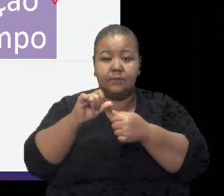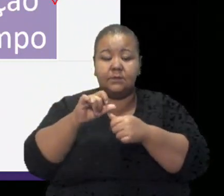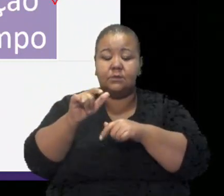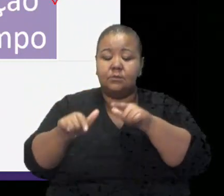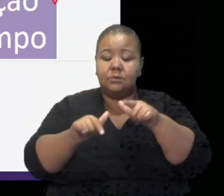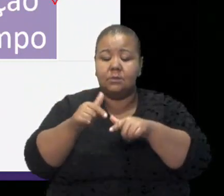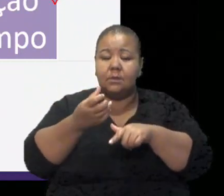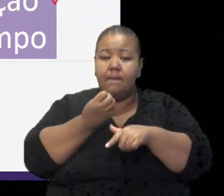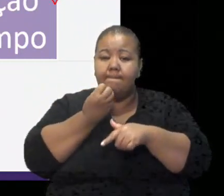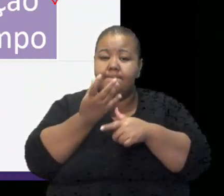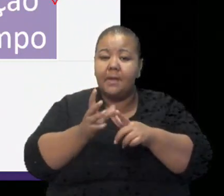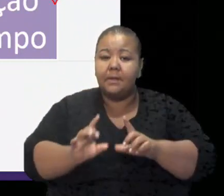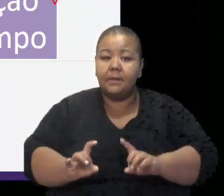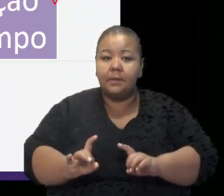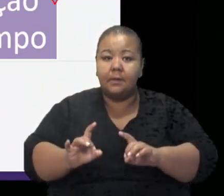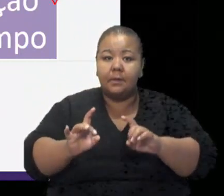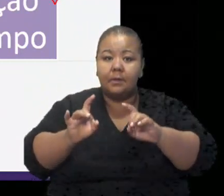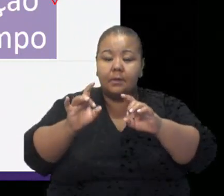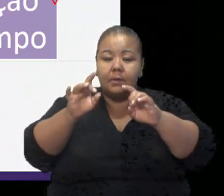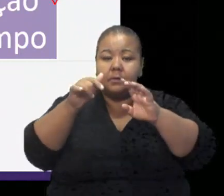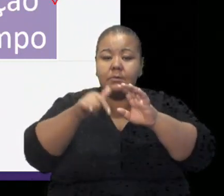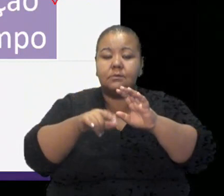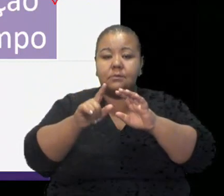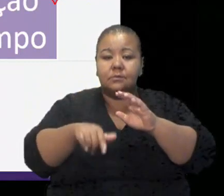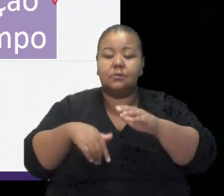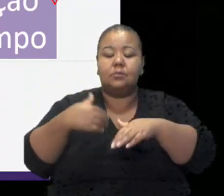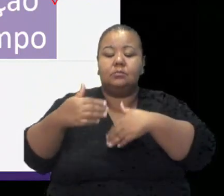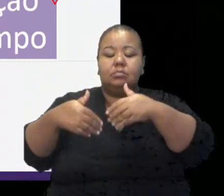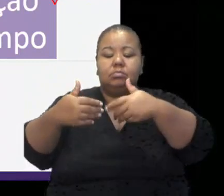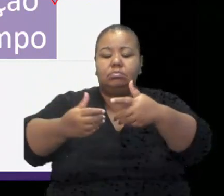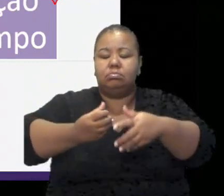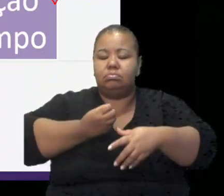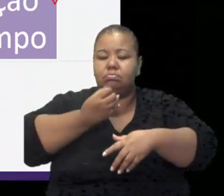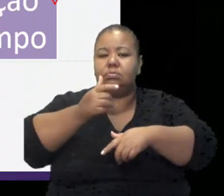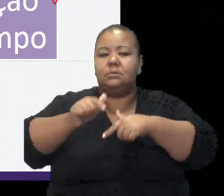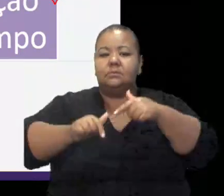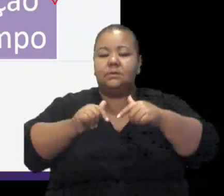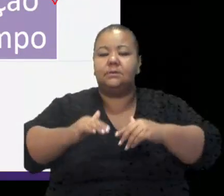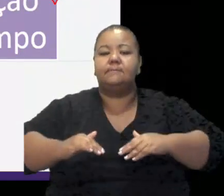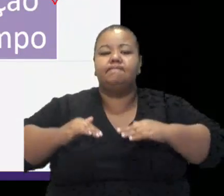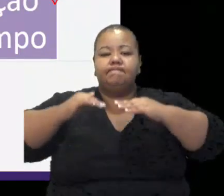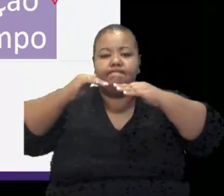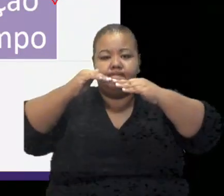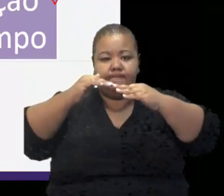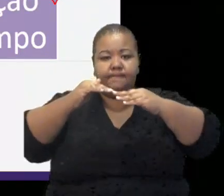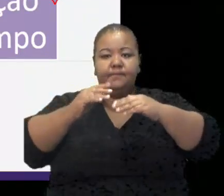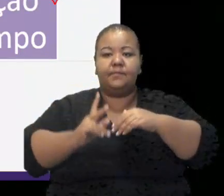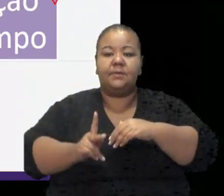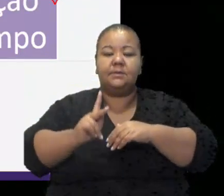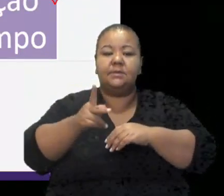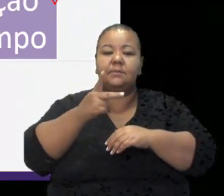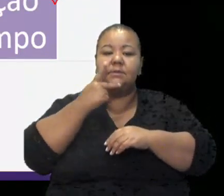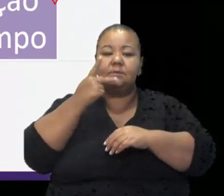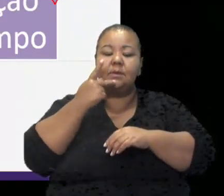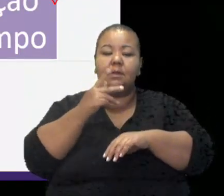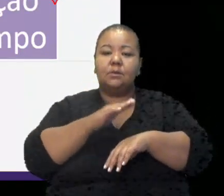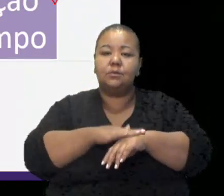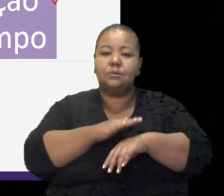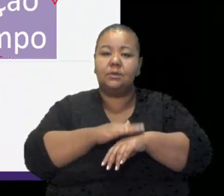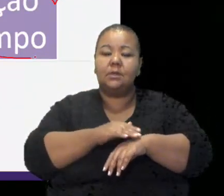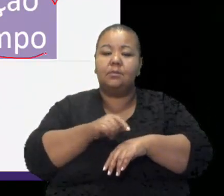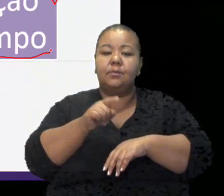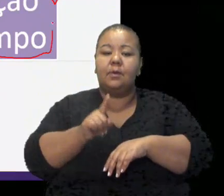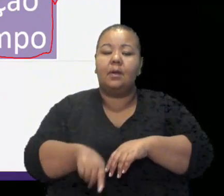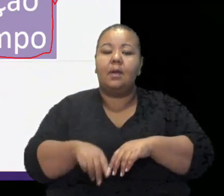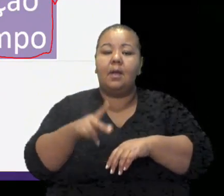bem específico, né, em um nível de desempenho padronizado. Então, quando a gente fala do tempo aqui, ó, a gente está falando